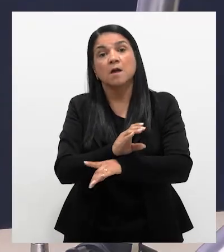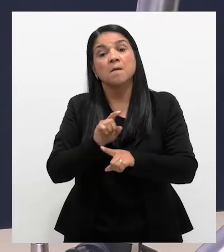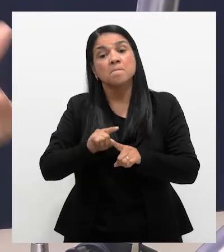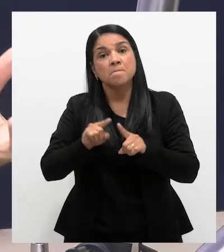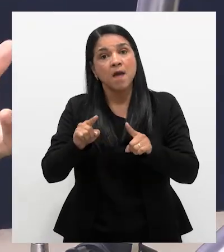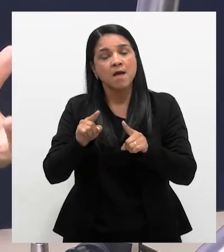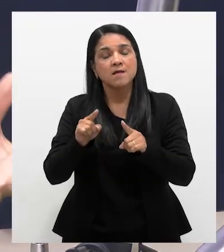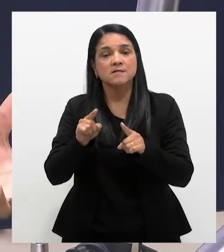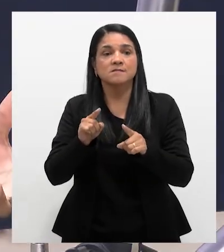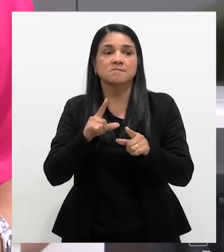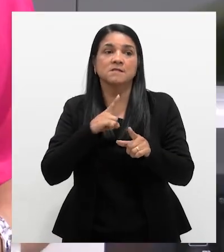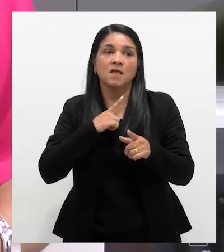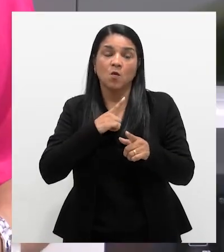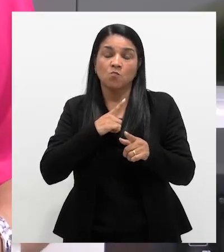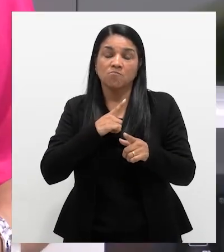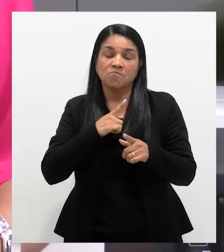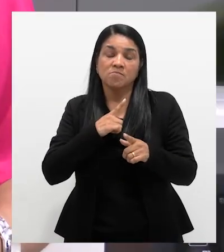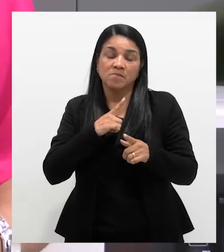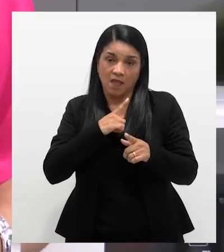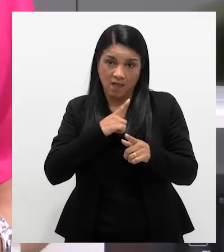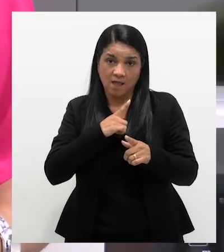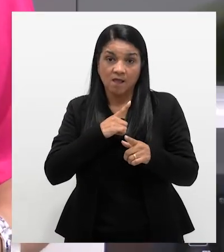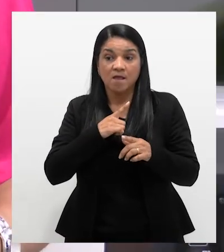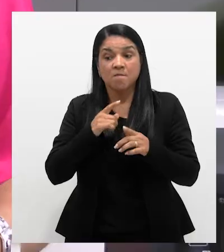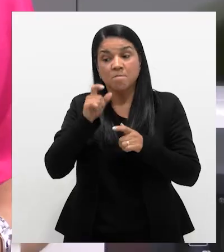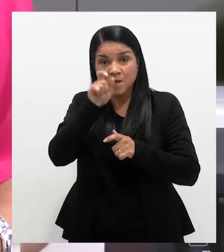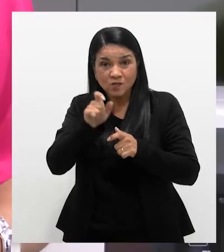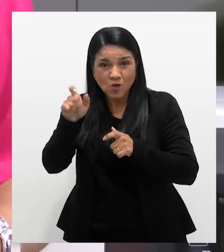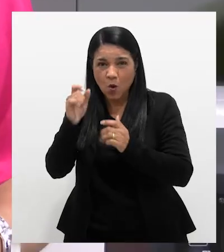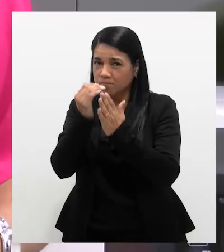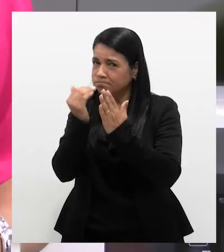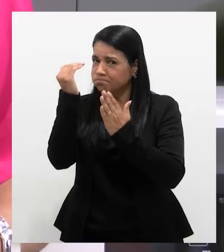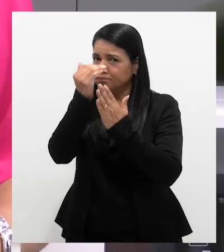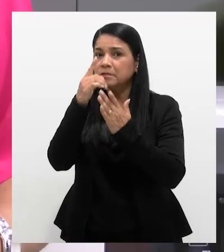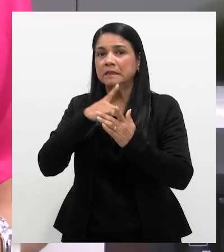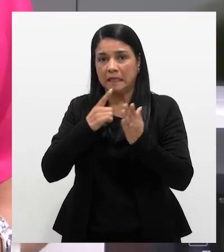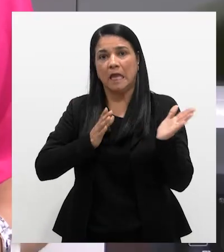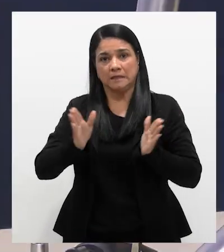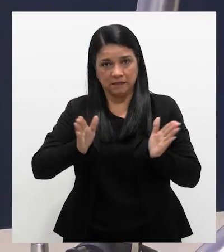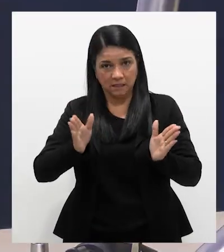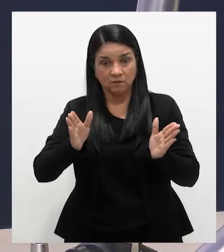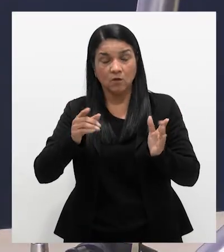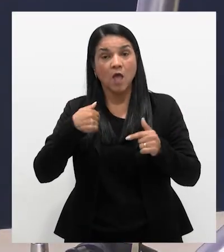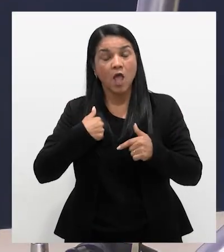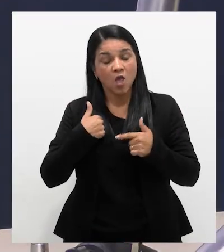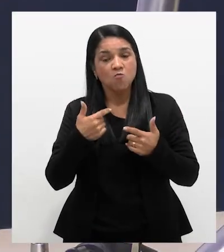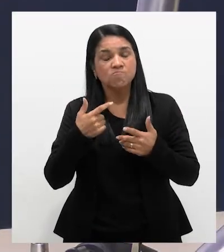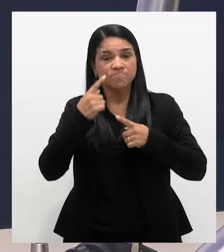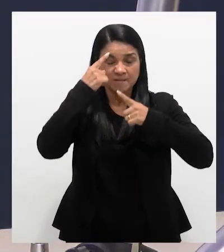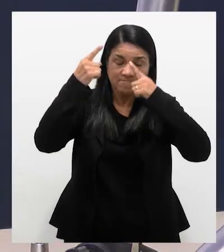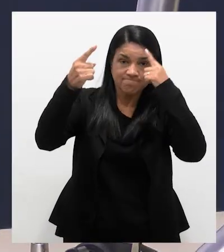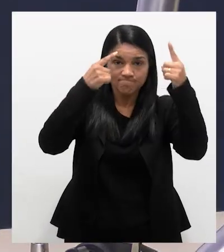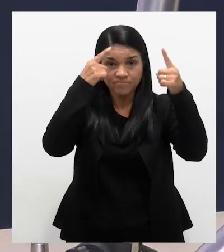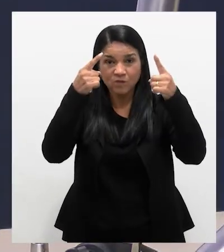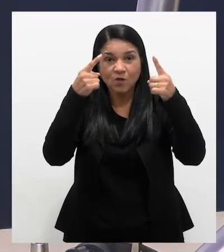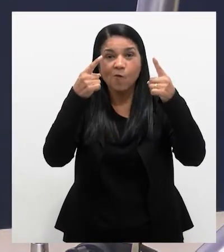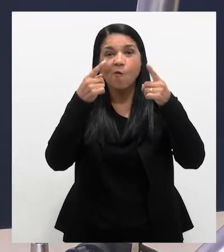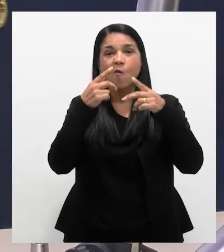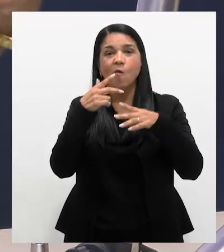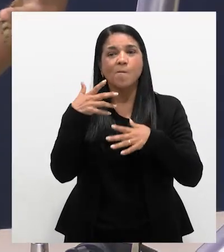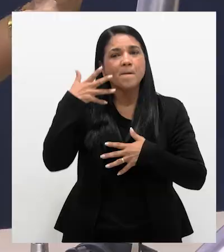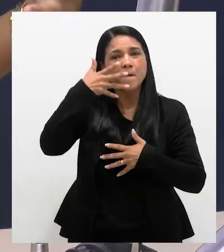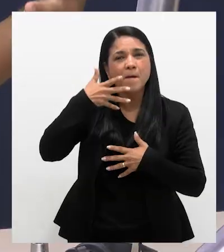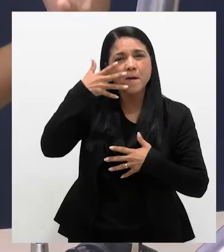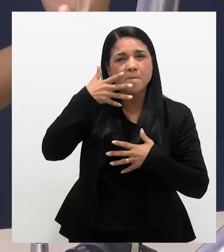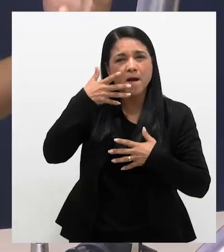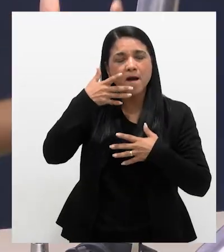mais têm, eu mesmo assim eu consigo através da criatividade, da oralidade, da empatia, que o